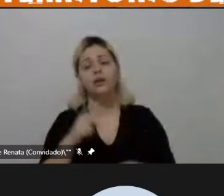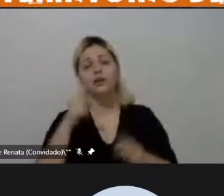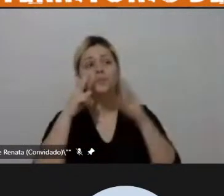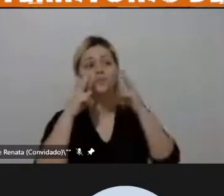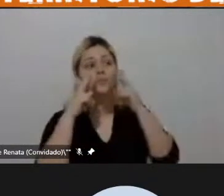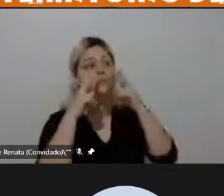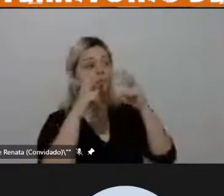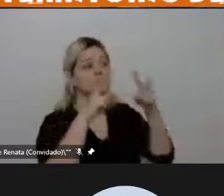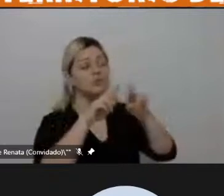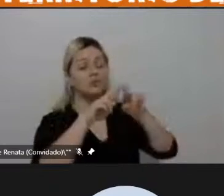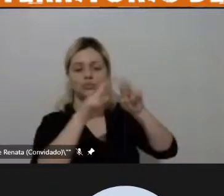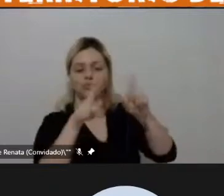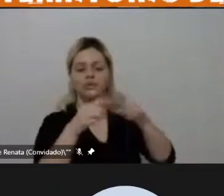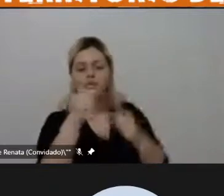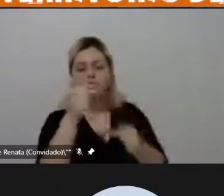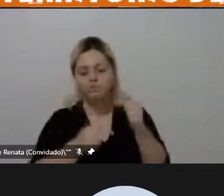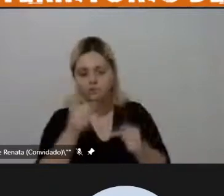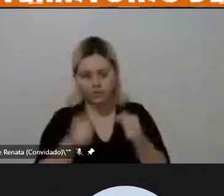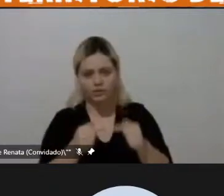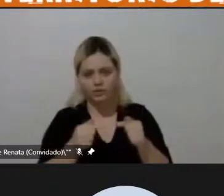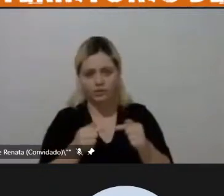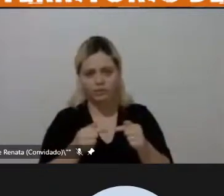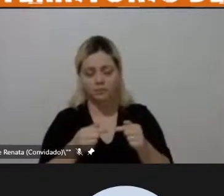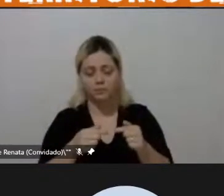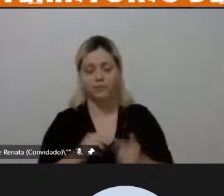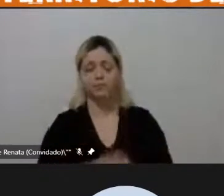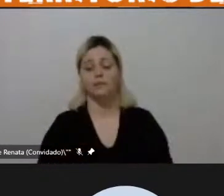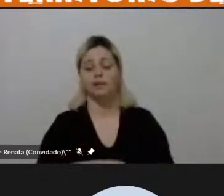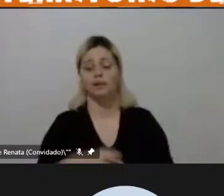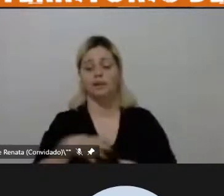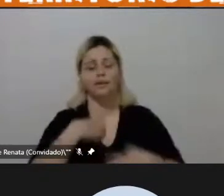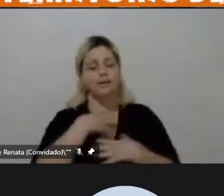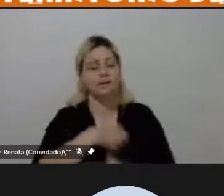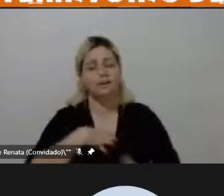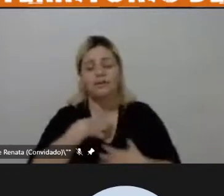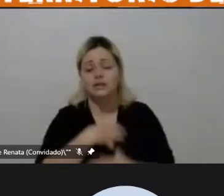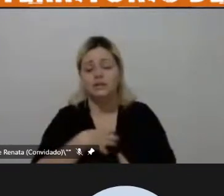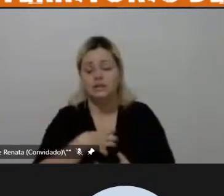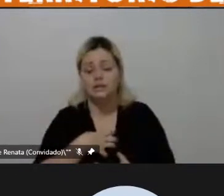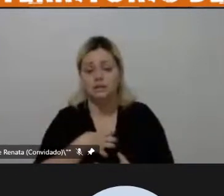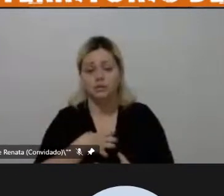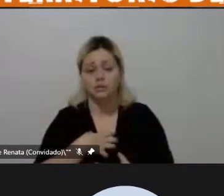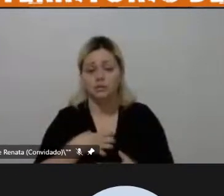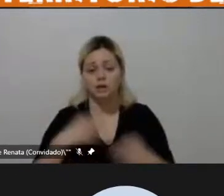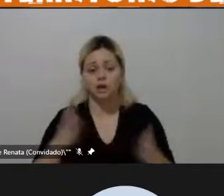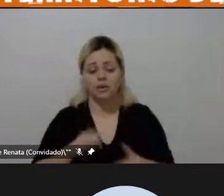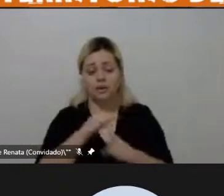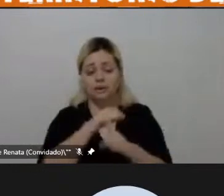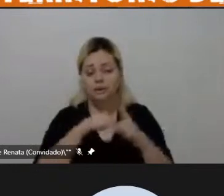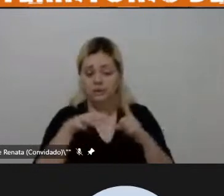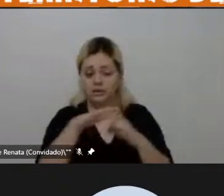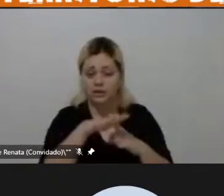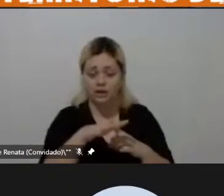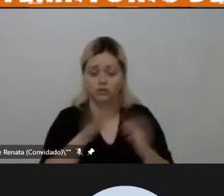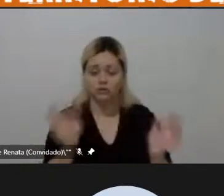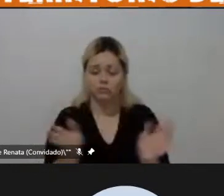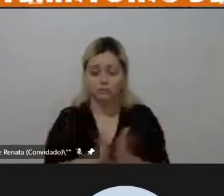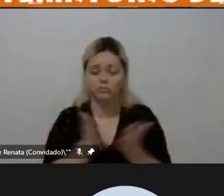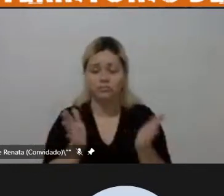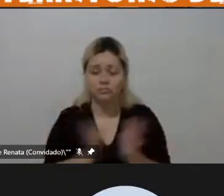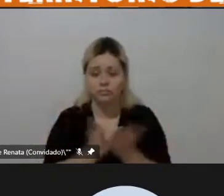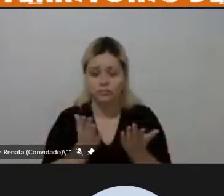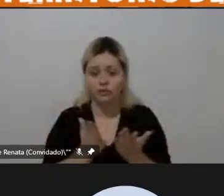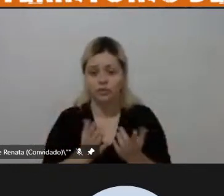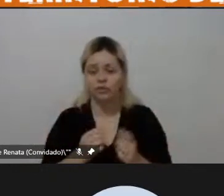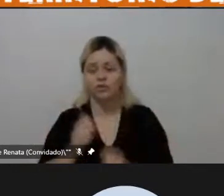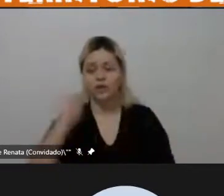chamada necropolítica, a sensação é que povos originários, pobres,